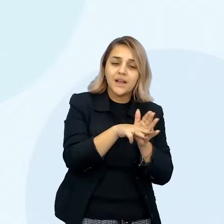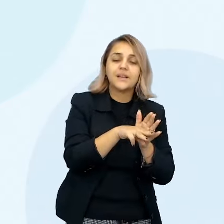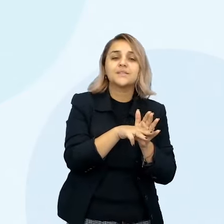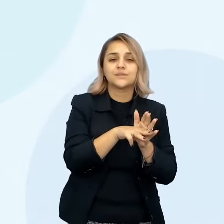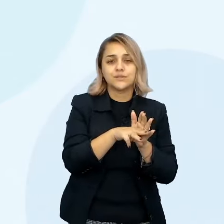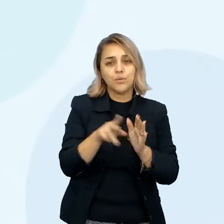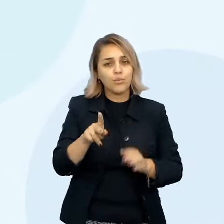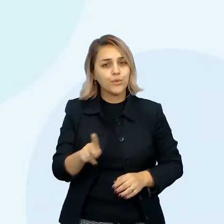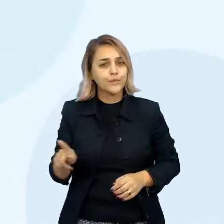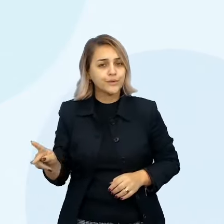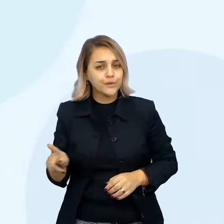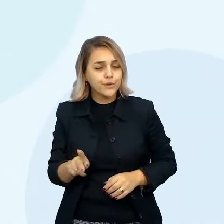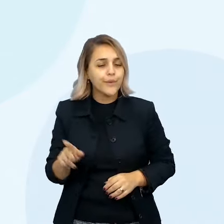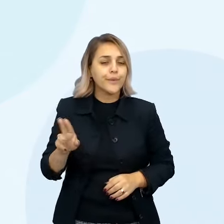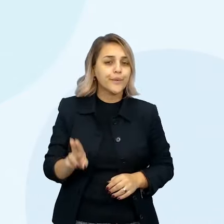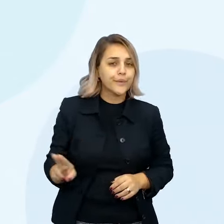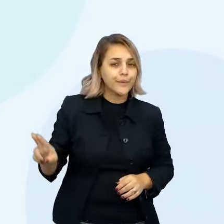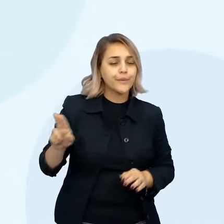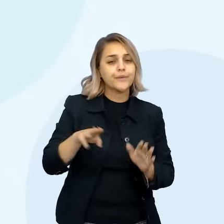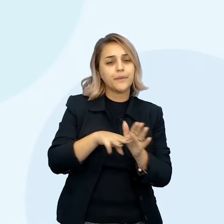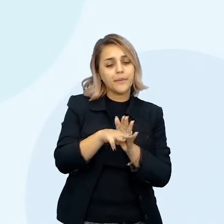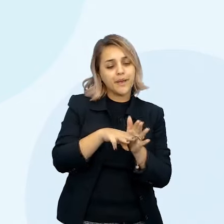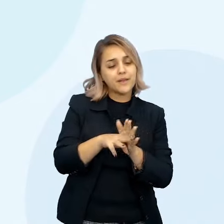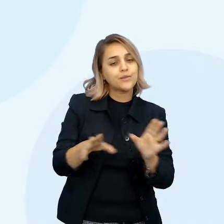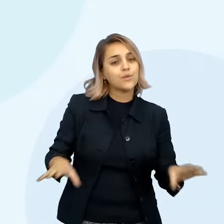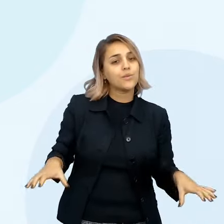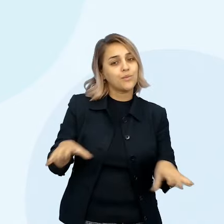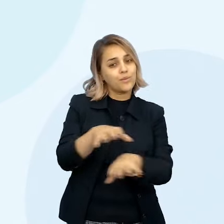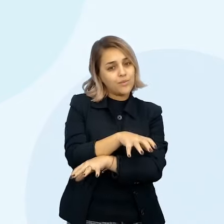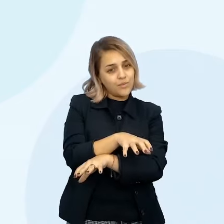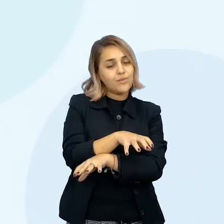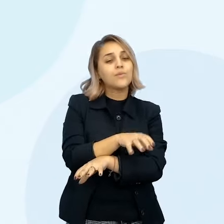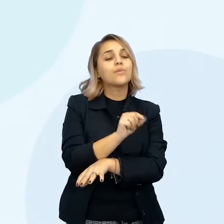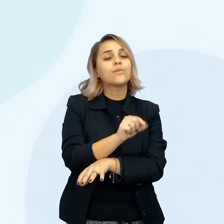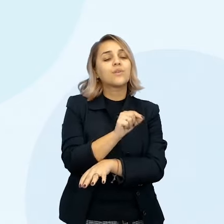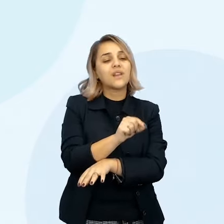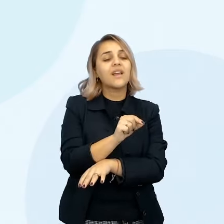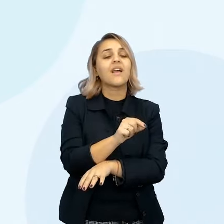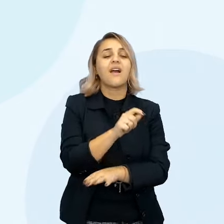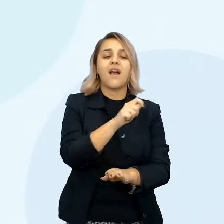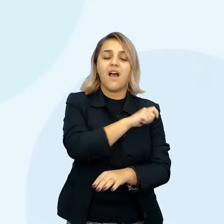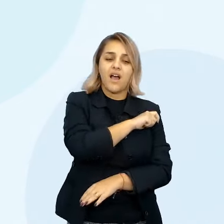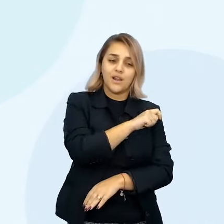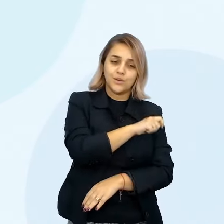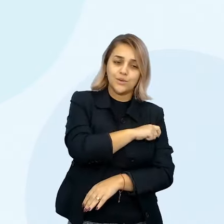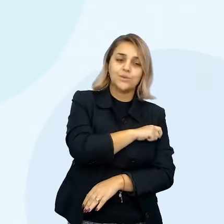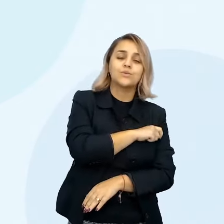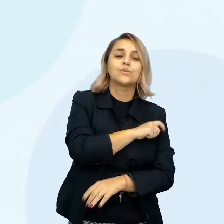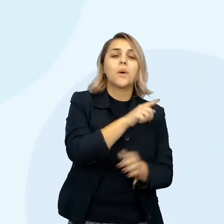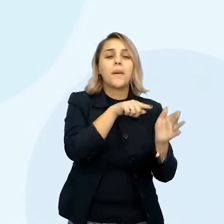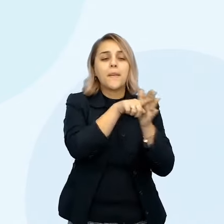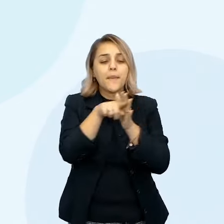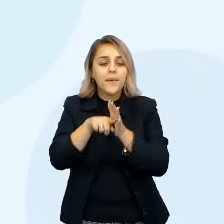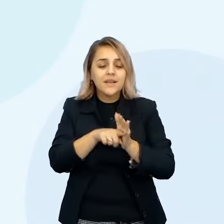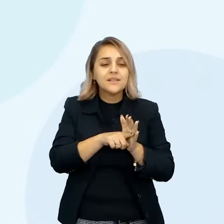professor, né, utilize a metodologia da sala de aula invertida para que os estudantes pesquisem sobre os tipos de instrumentos que são utilizados para a